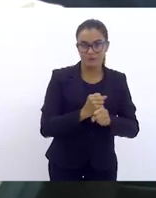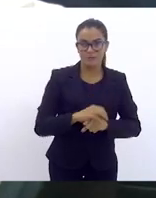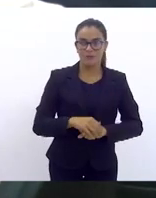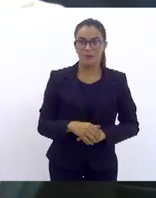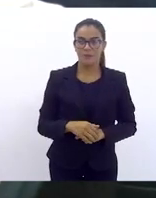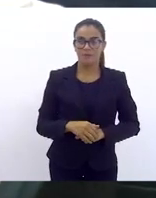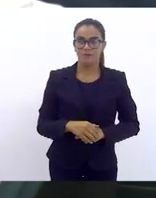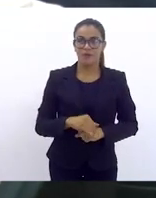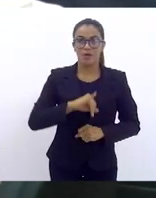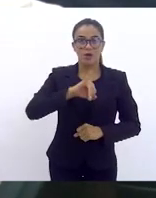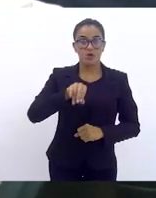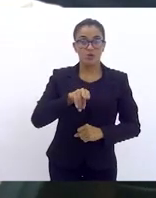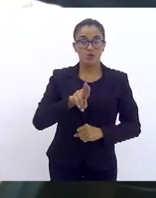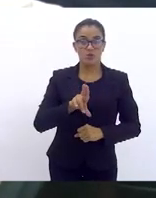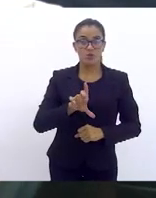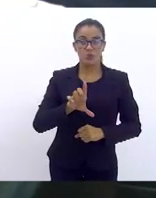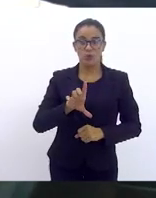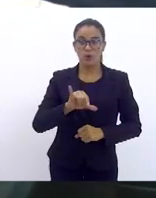um